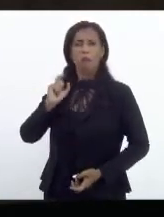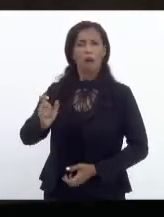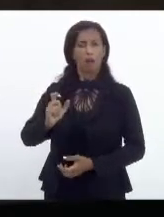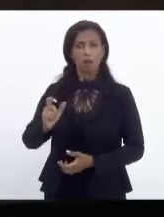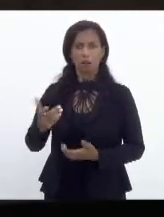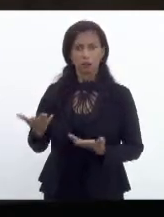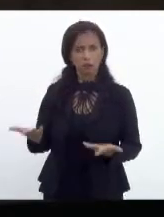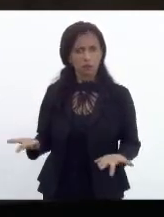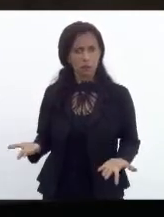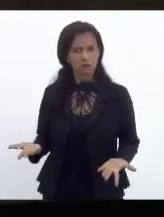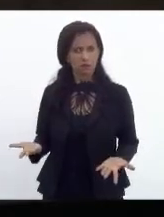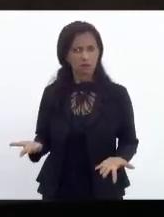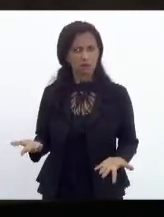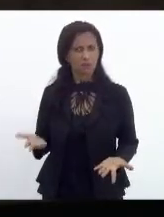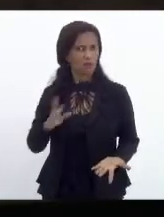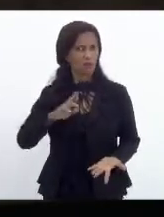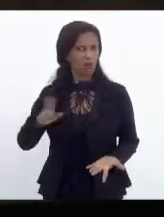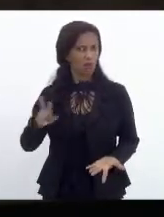não se faz.